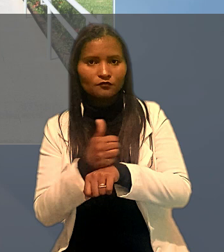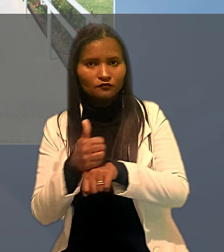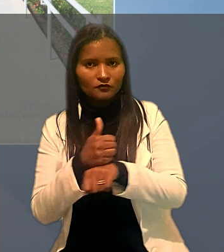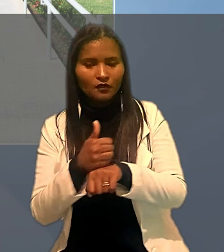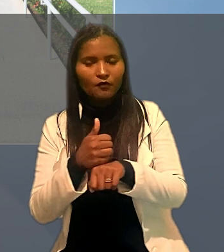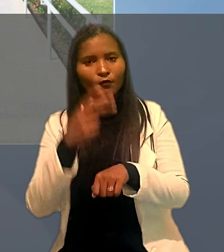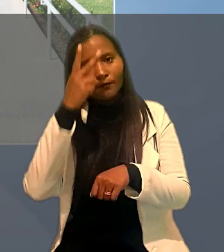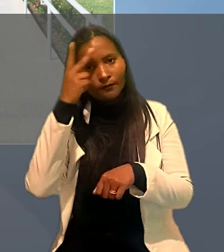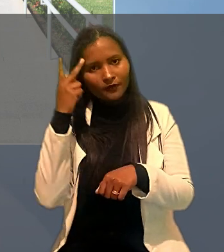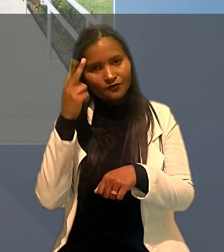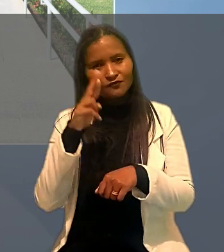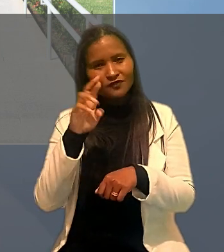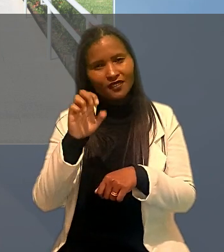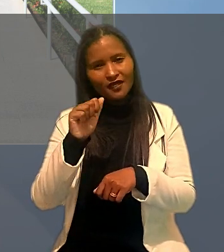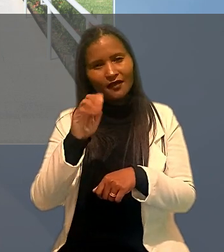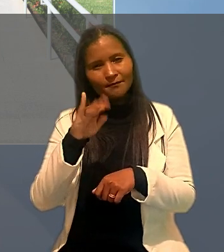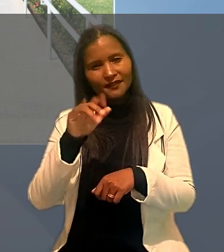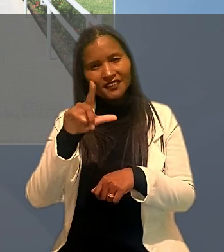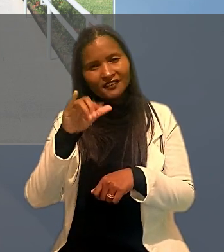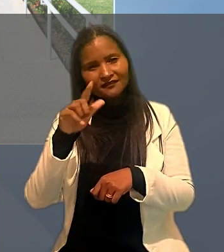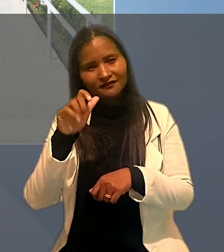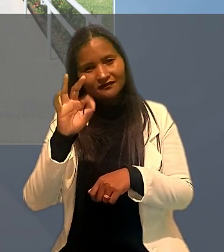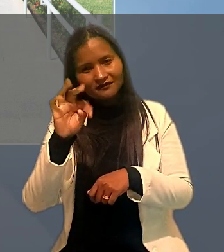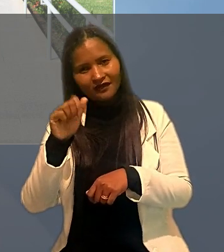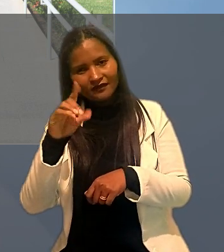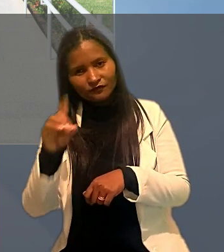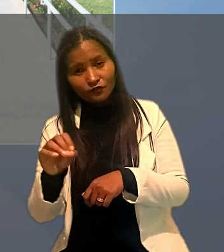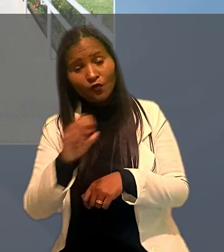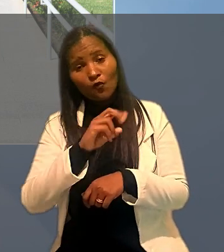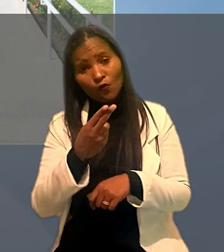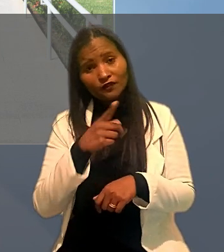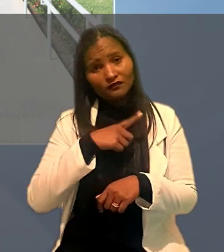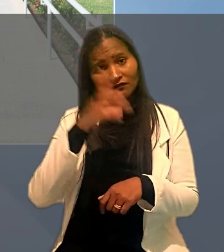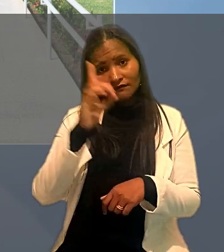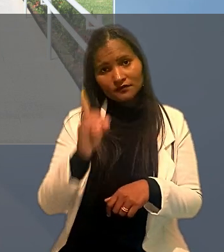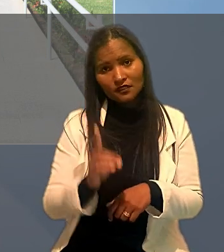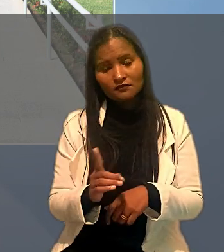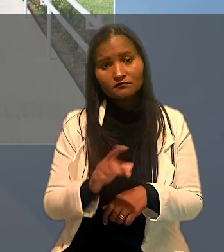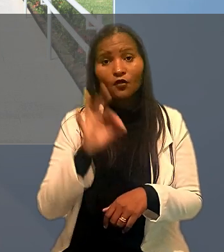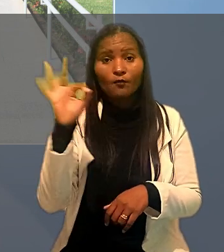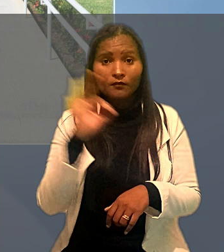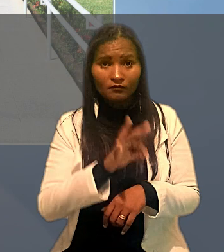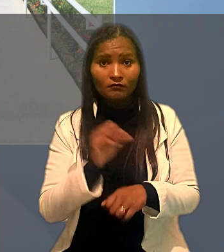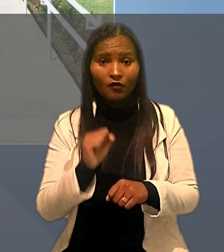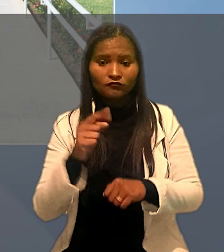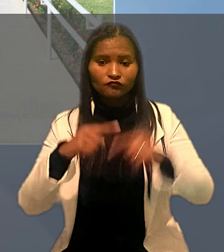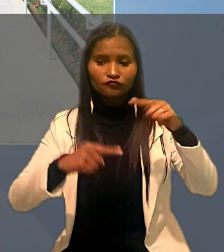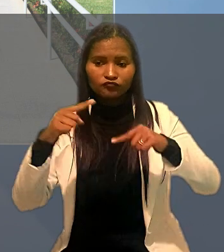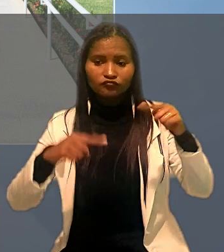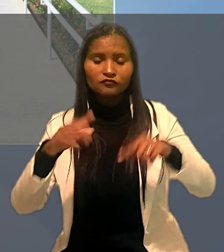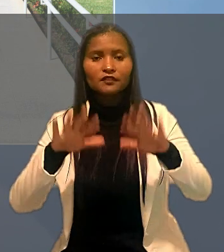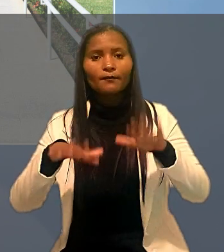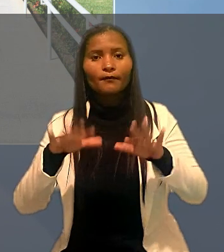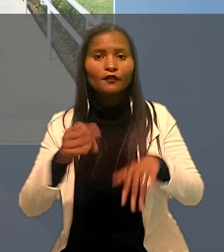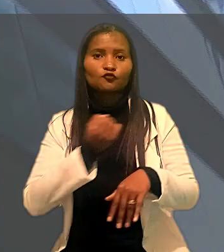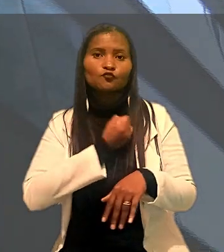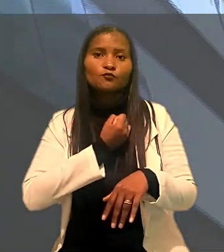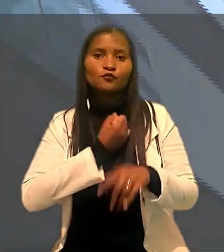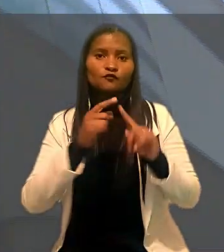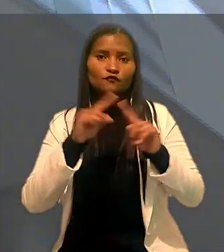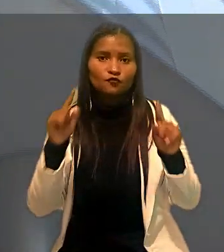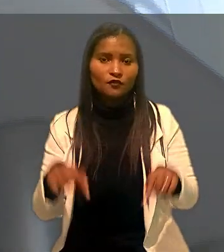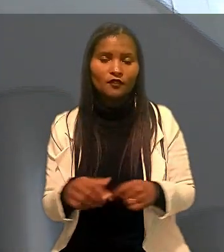cargos com pessoas reabilitadas ou com deficiência. O percentual pode variar conforme o número de empregados.